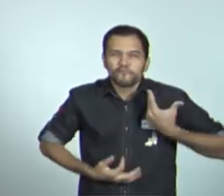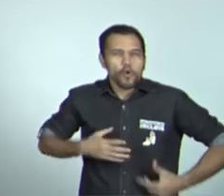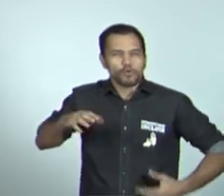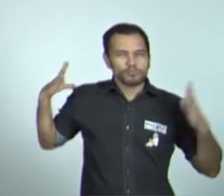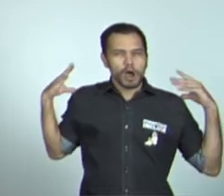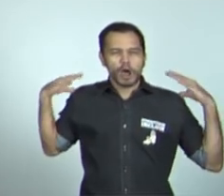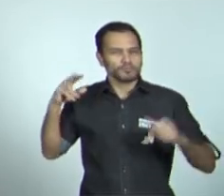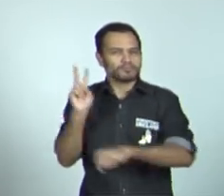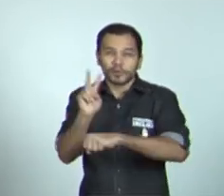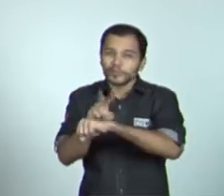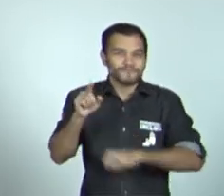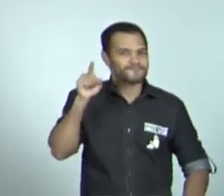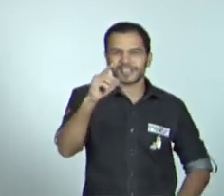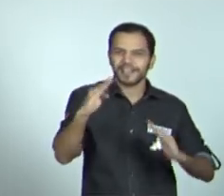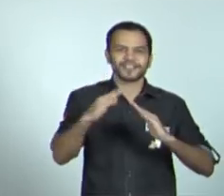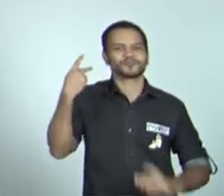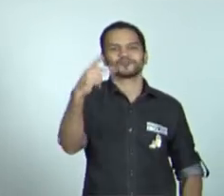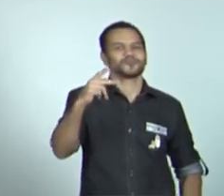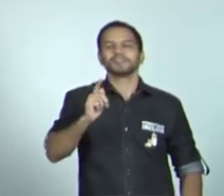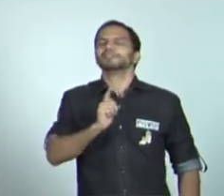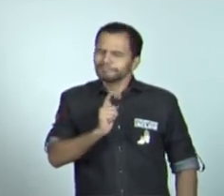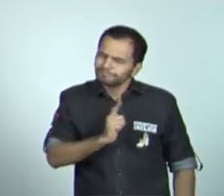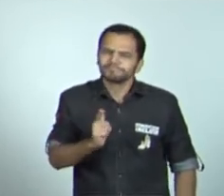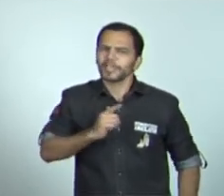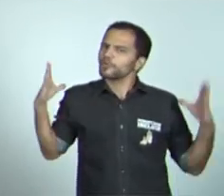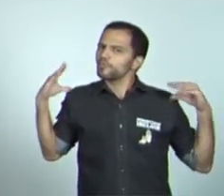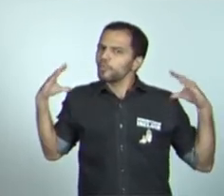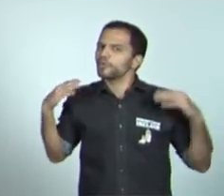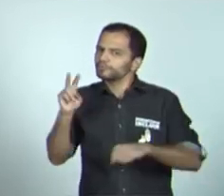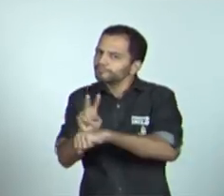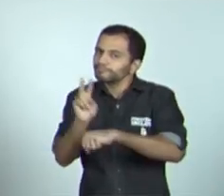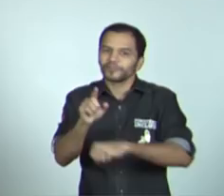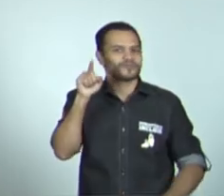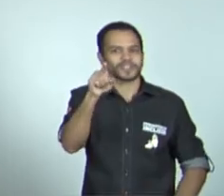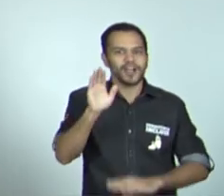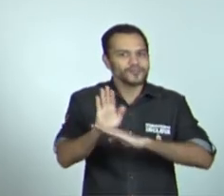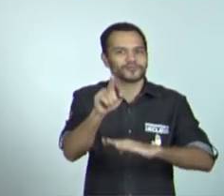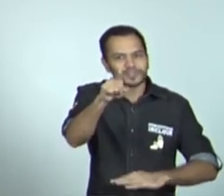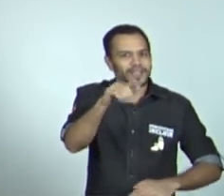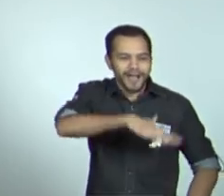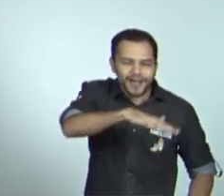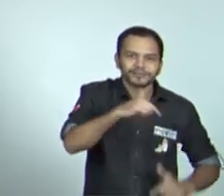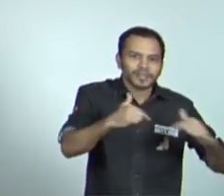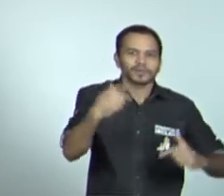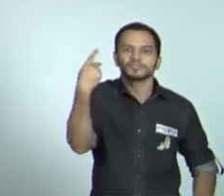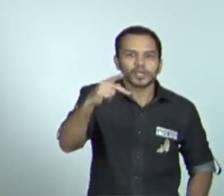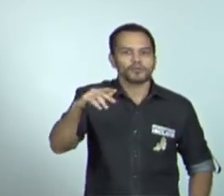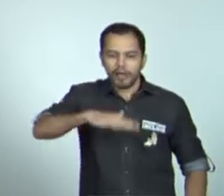para proteger a tua card tem um exército de fogo do seu para proteger as suas finanças a tua saúde